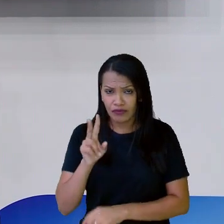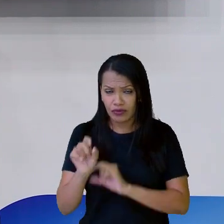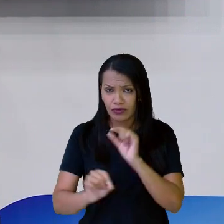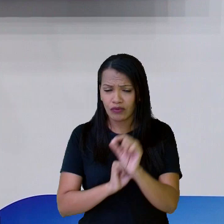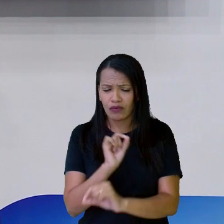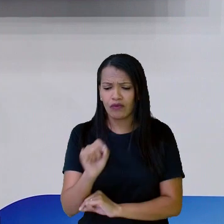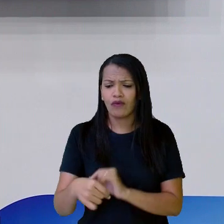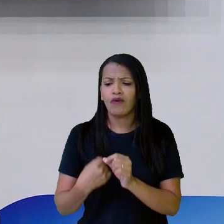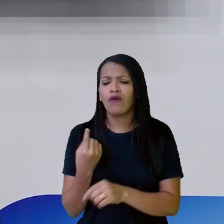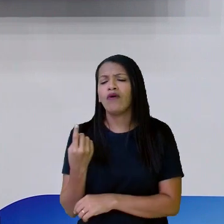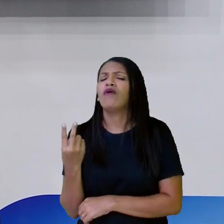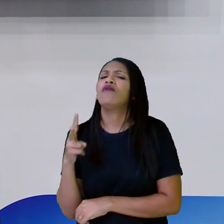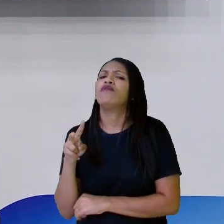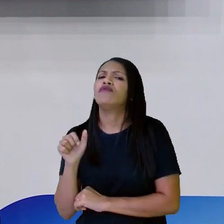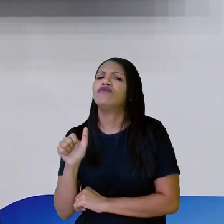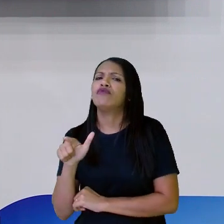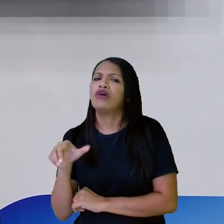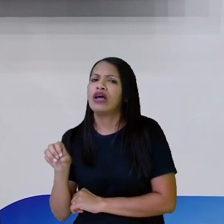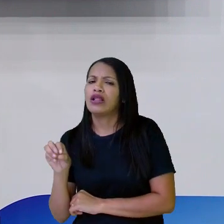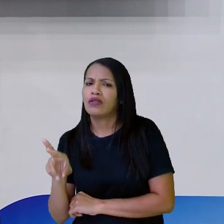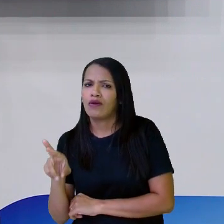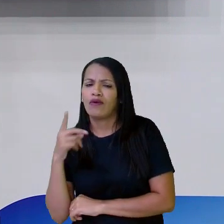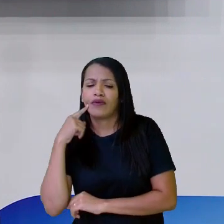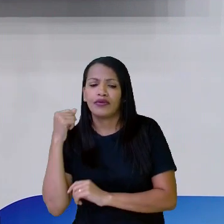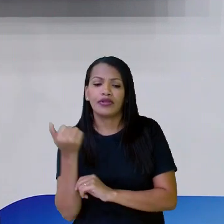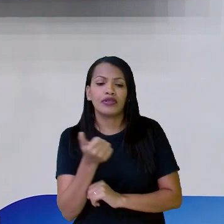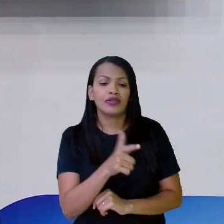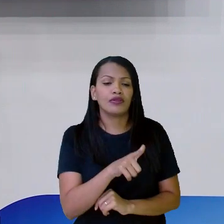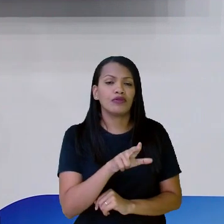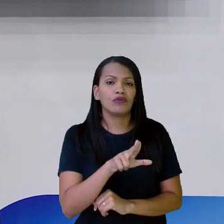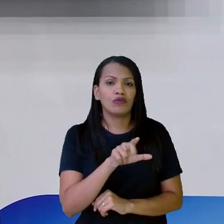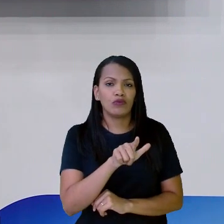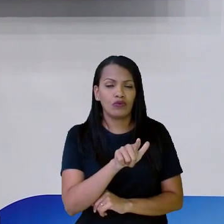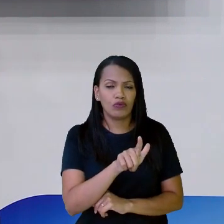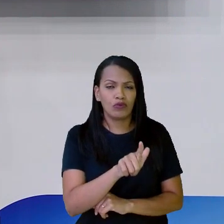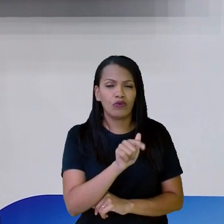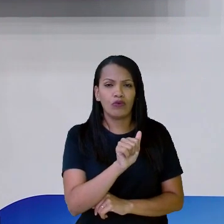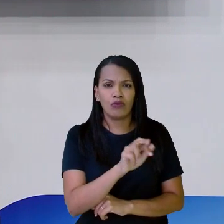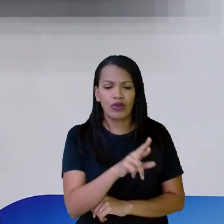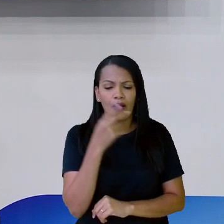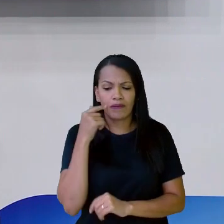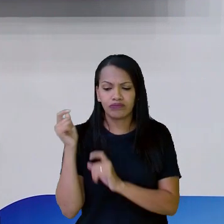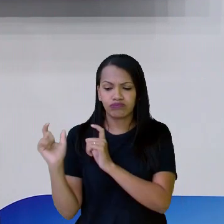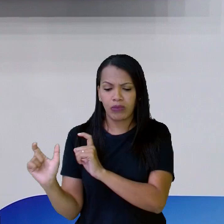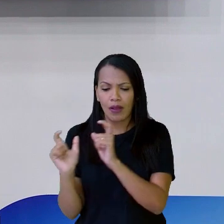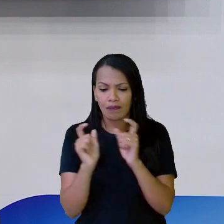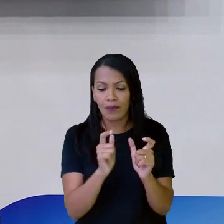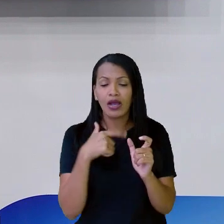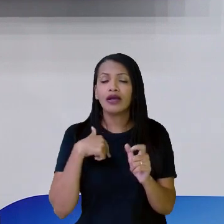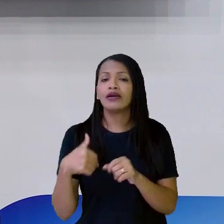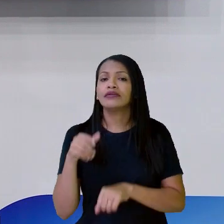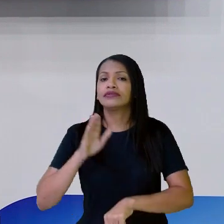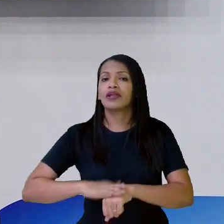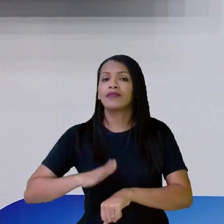lugar? Dependendo do lugar onde eu coloque o meu algarismo, o valor muda, o valor